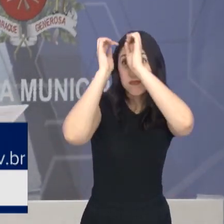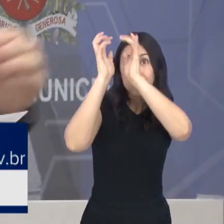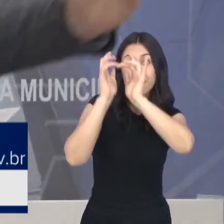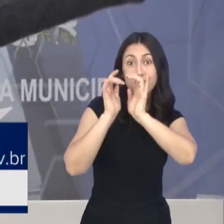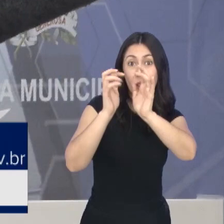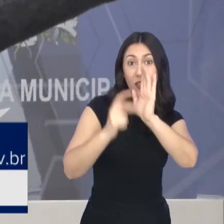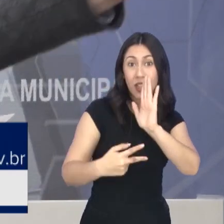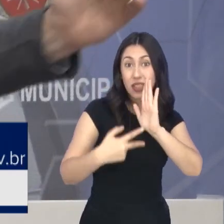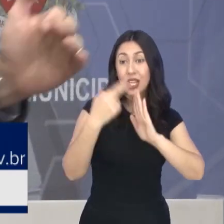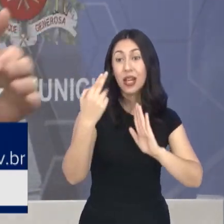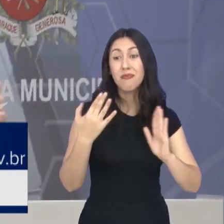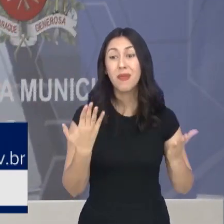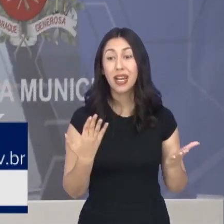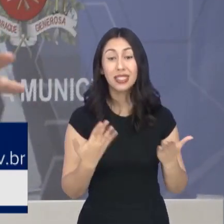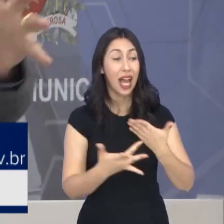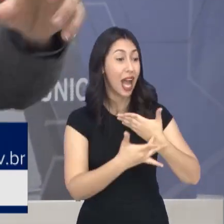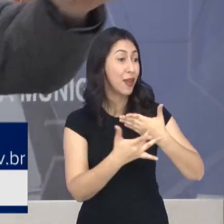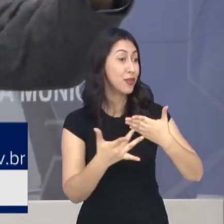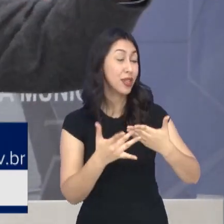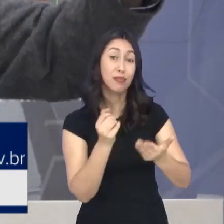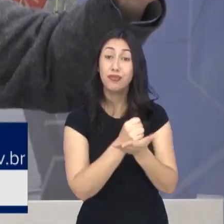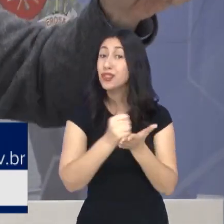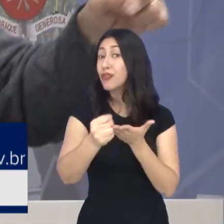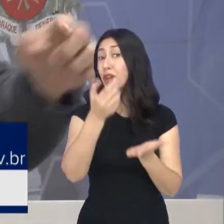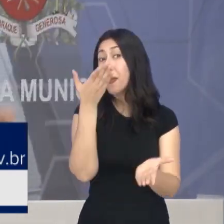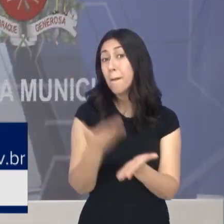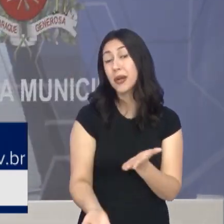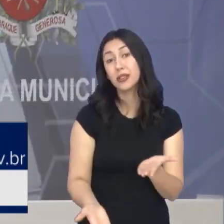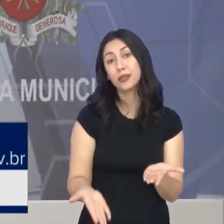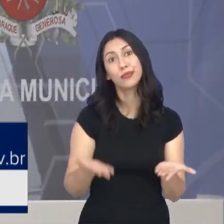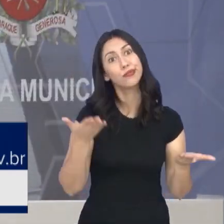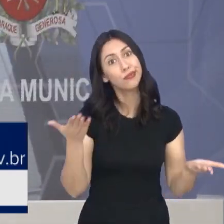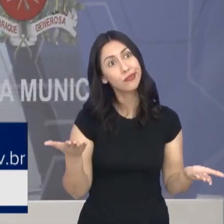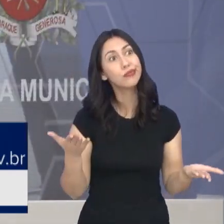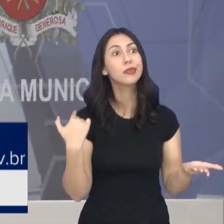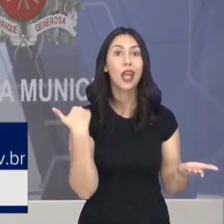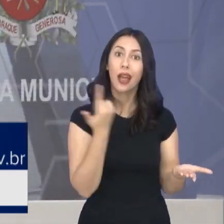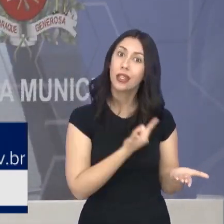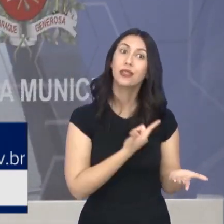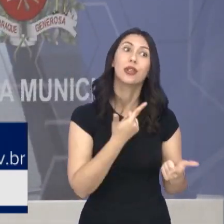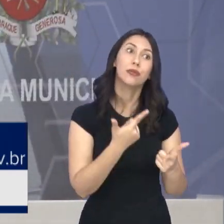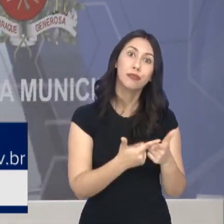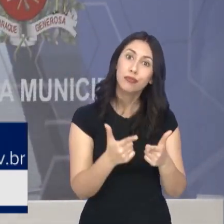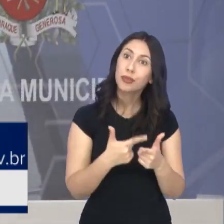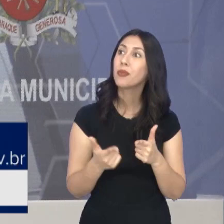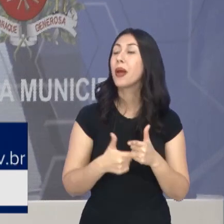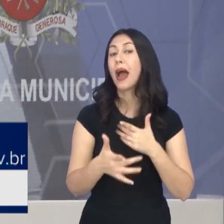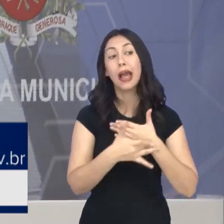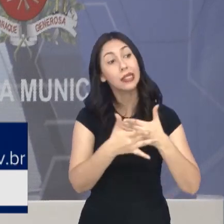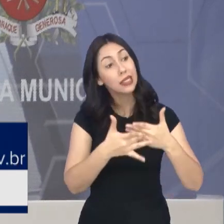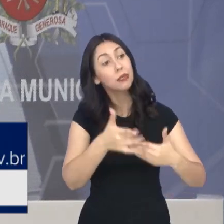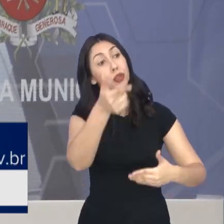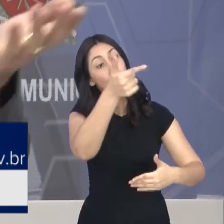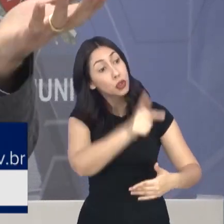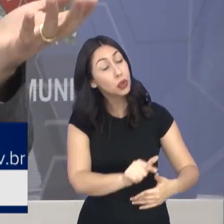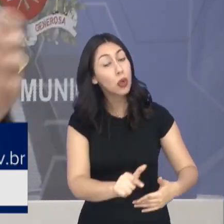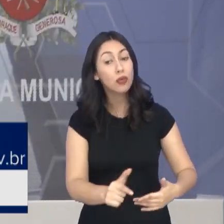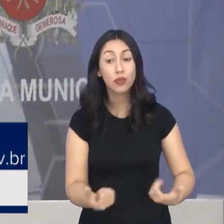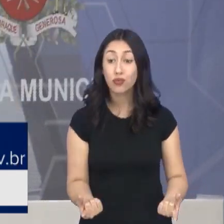ele perdeu todos os exames. Então a gente fica nessa roda, né, essa montanha-russa de perder os exames, o